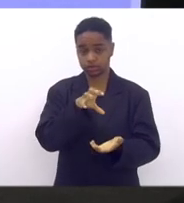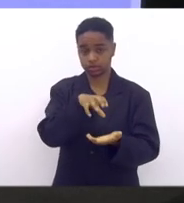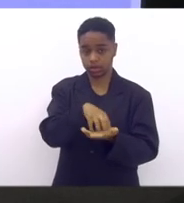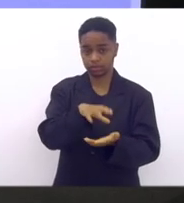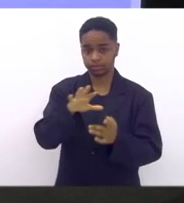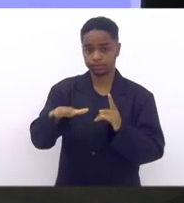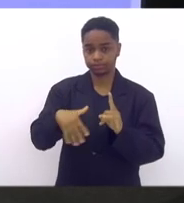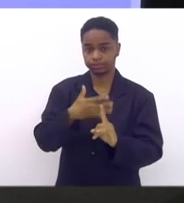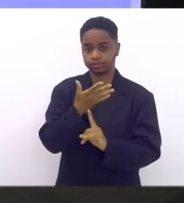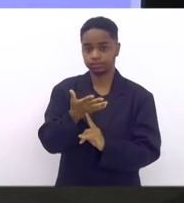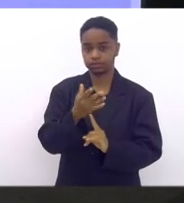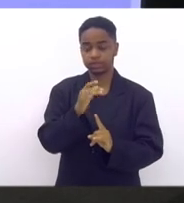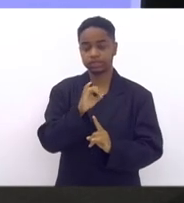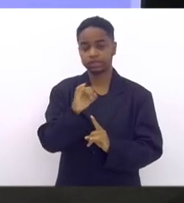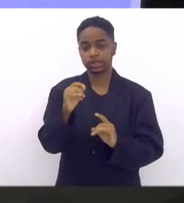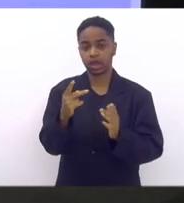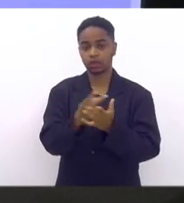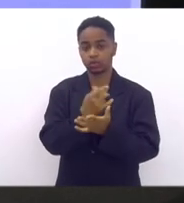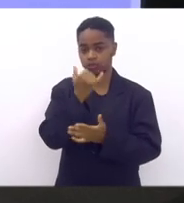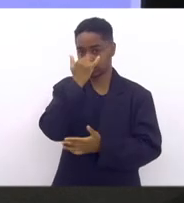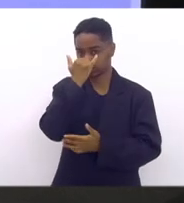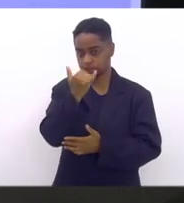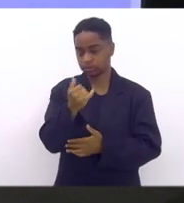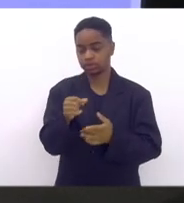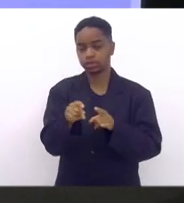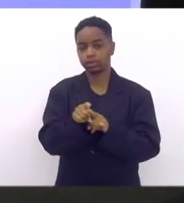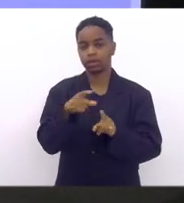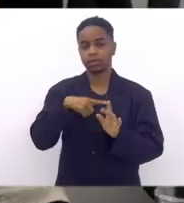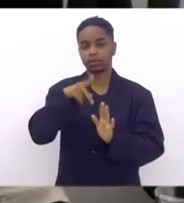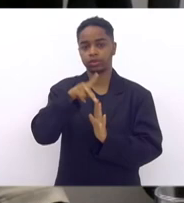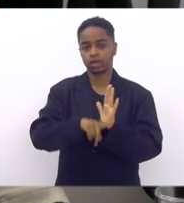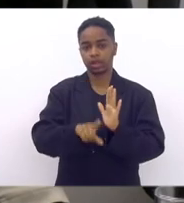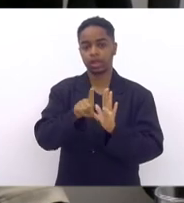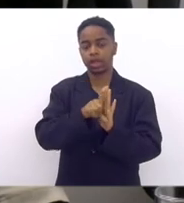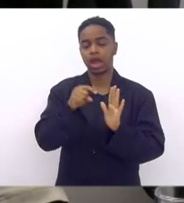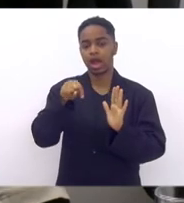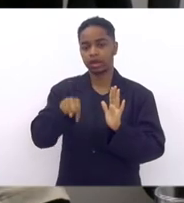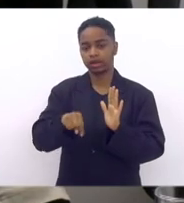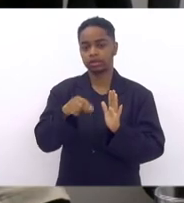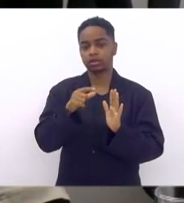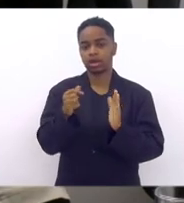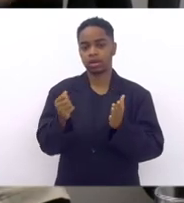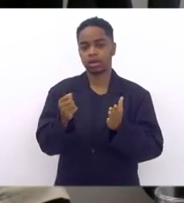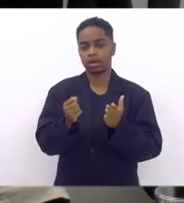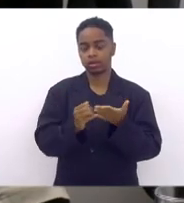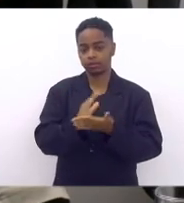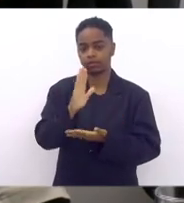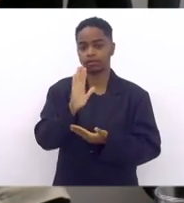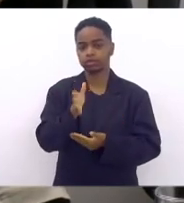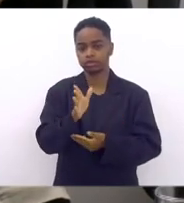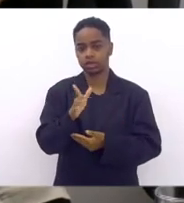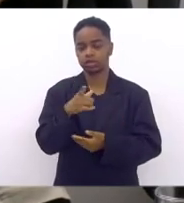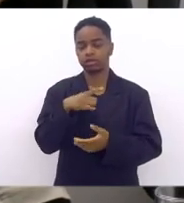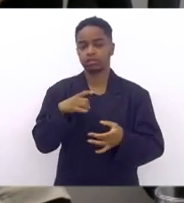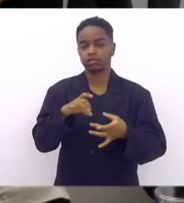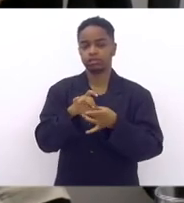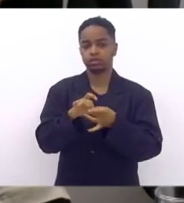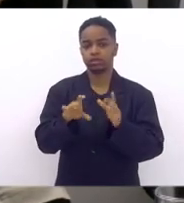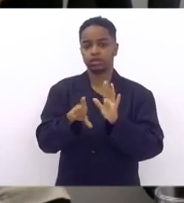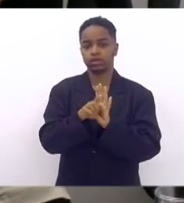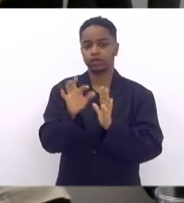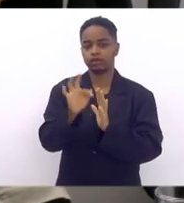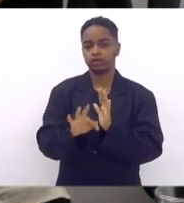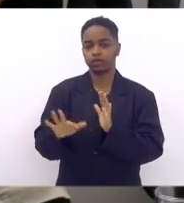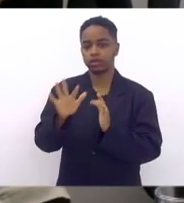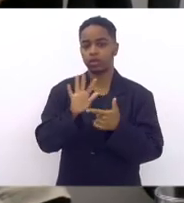ambientais quer incidente tem um projeto aqui da casa que já foi aprovado que eh traz a Legislação Federal para dentro da Estadual